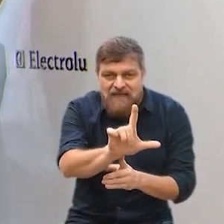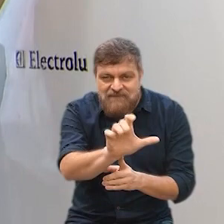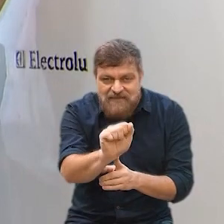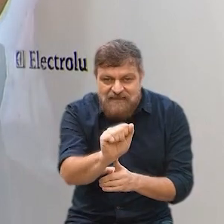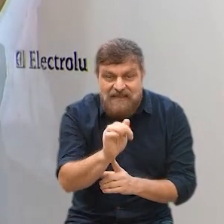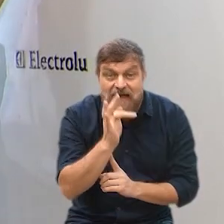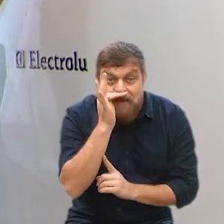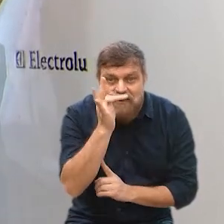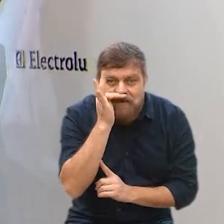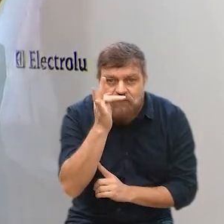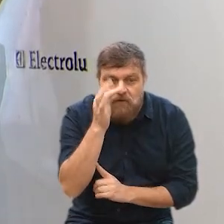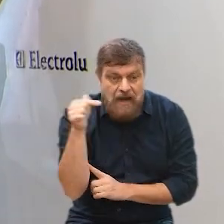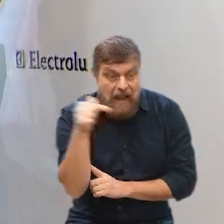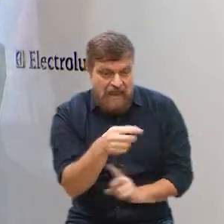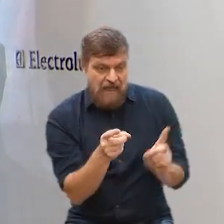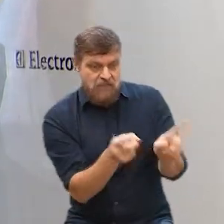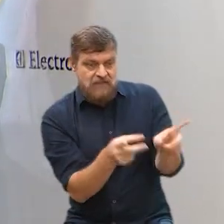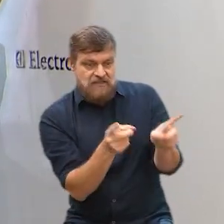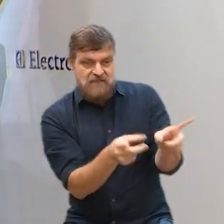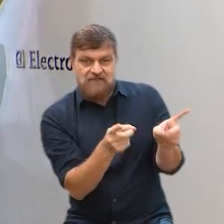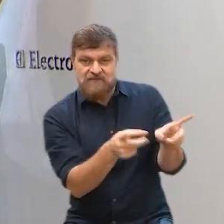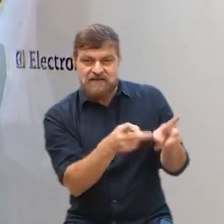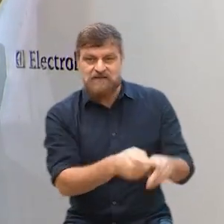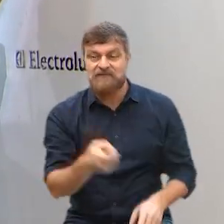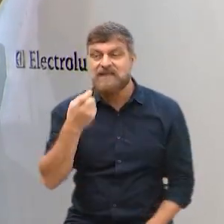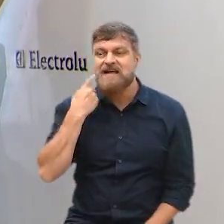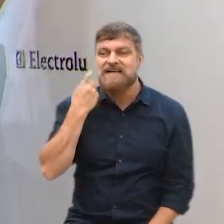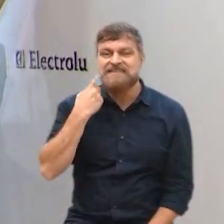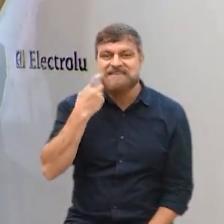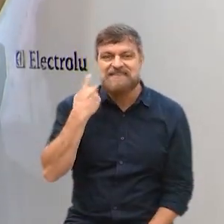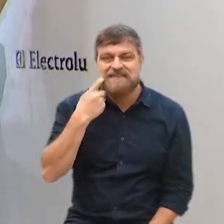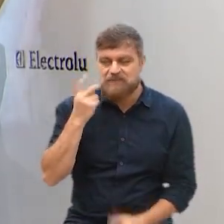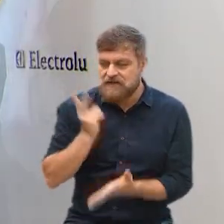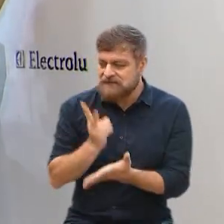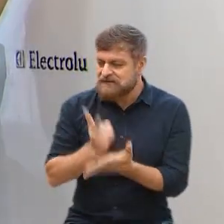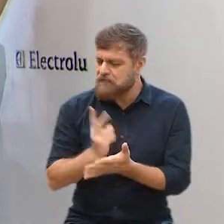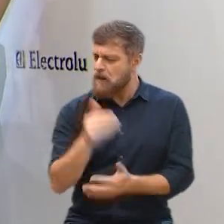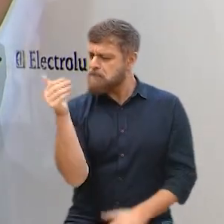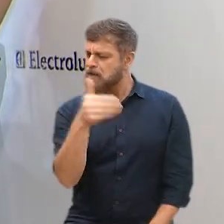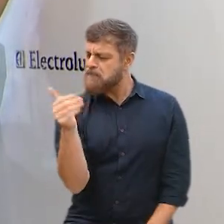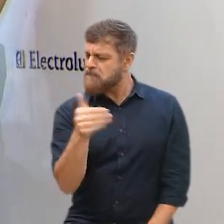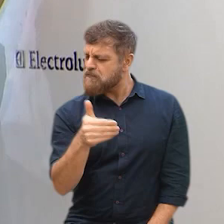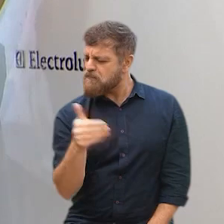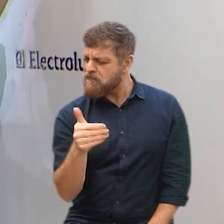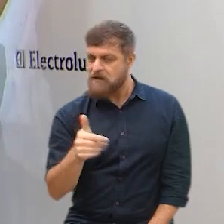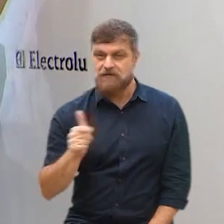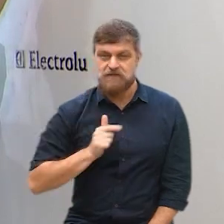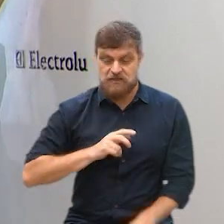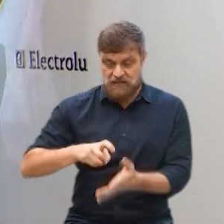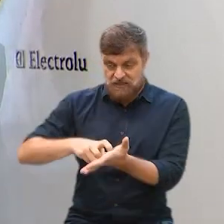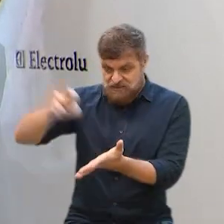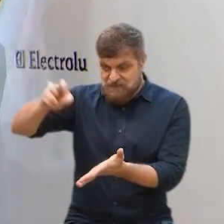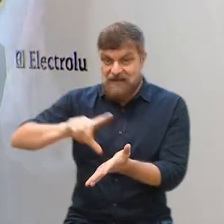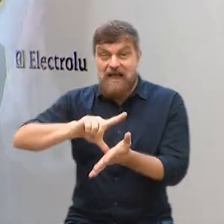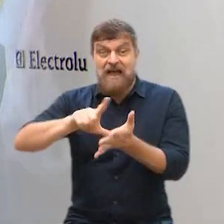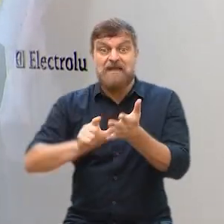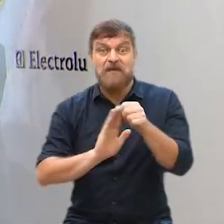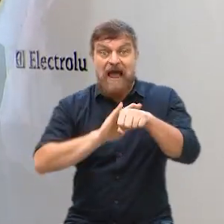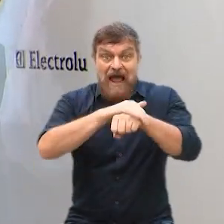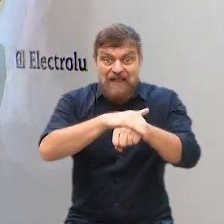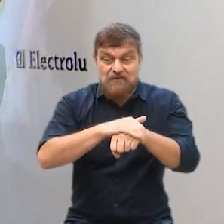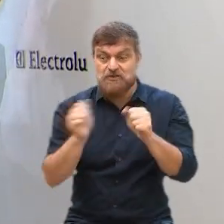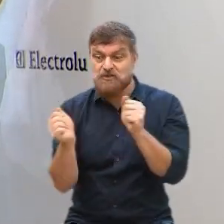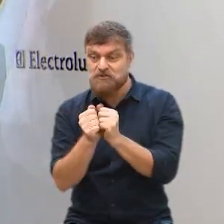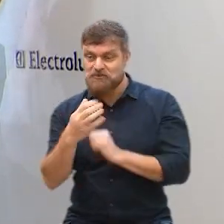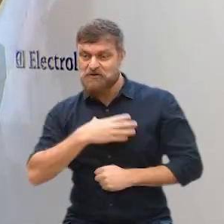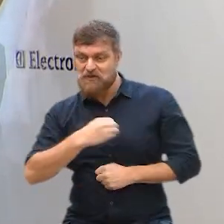Se eu vender só lá, pra mim tá ótimo. Então toda sexta-feira eu entregava aqui na parte da manhã e à noite eu ia lá com as